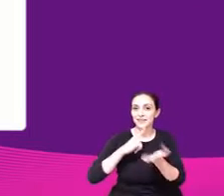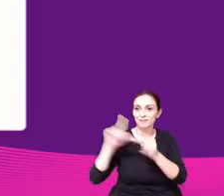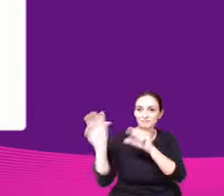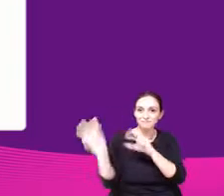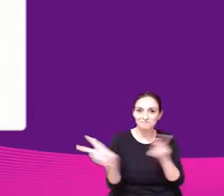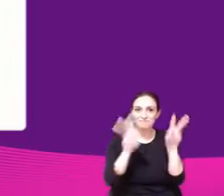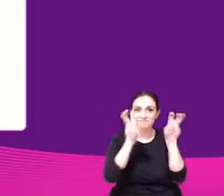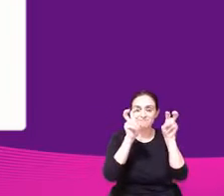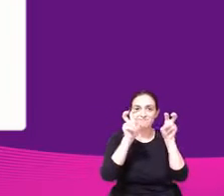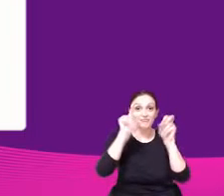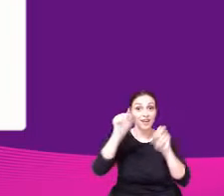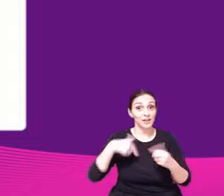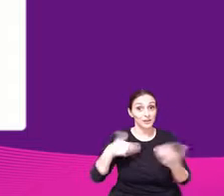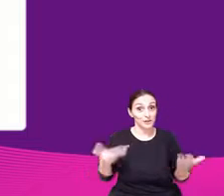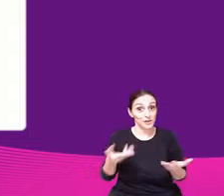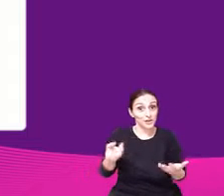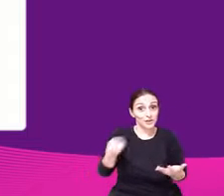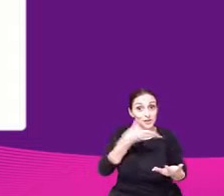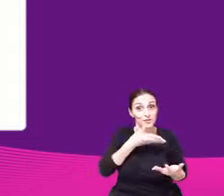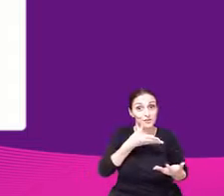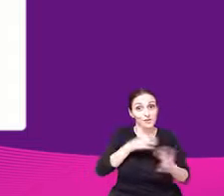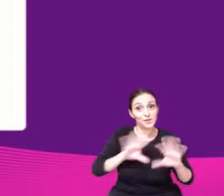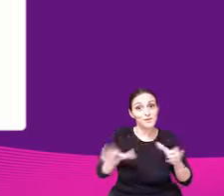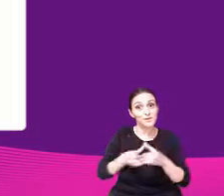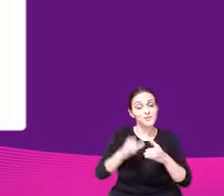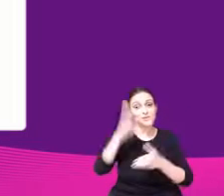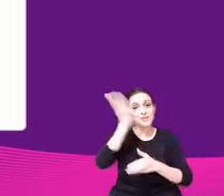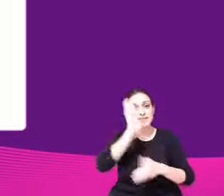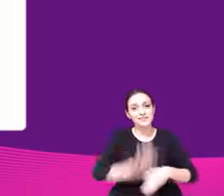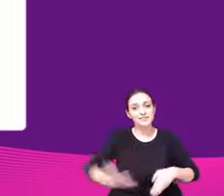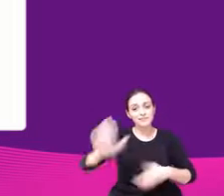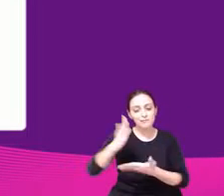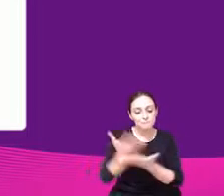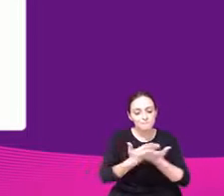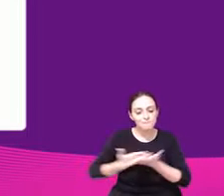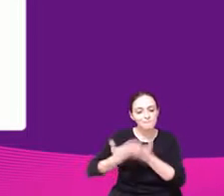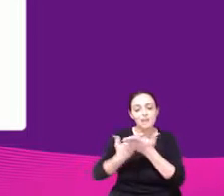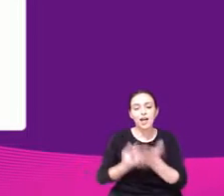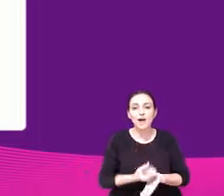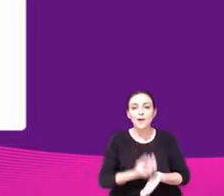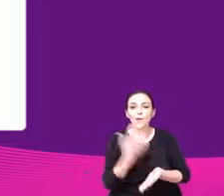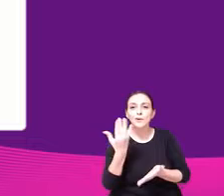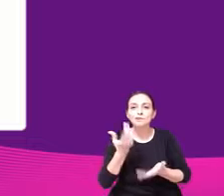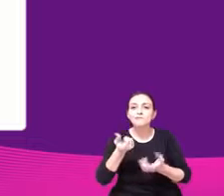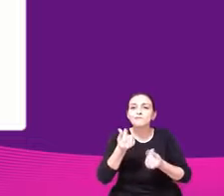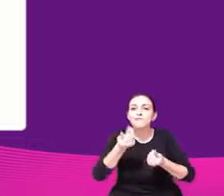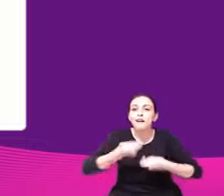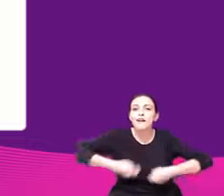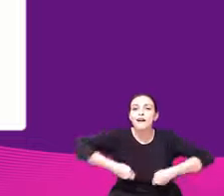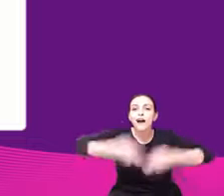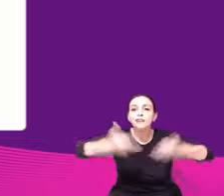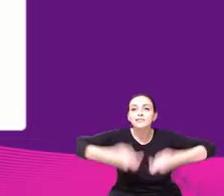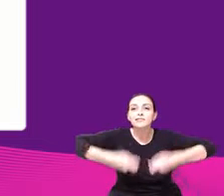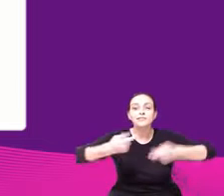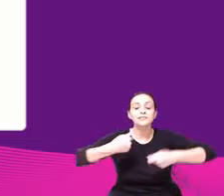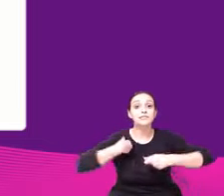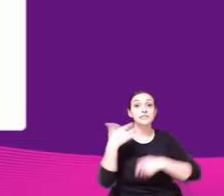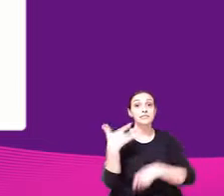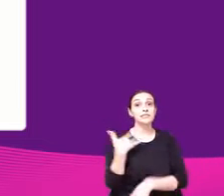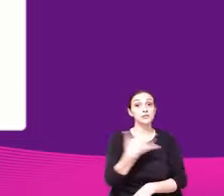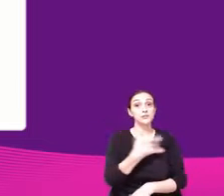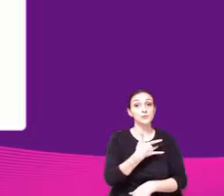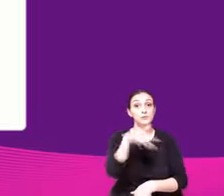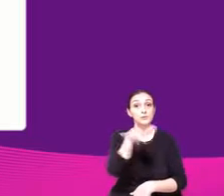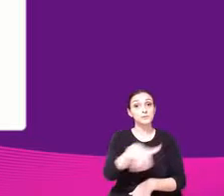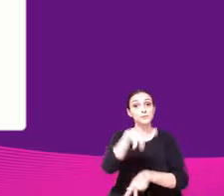relativamente recente, de um grupo brasileiro que analisou um pouco dos gastos de saúde com essa população, que mostra que essa